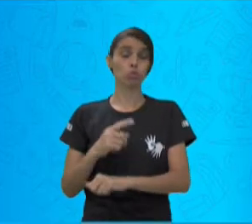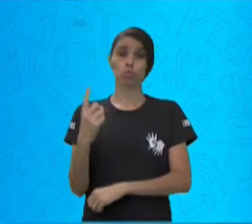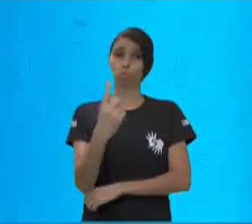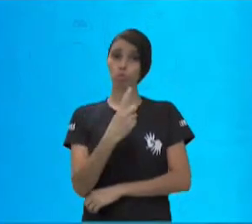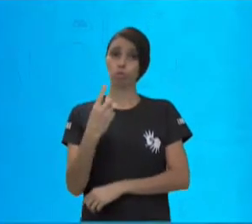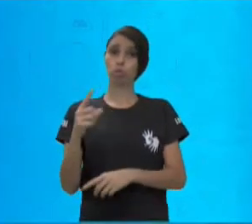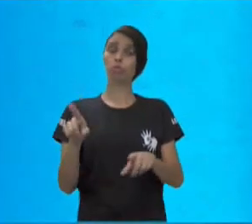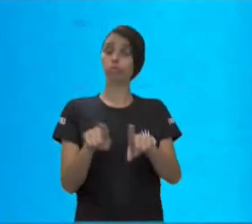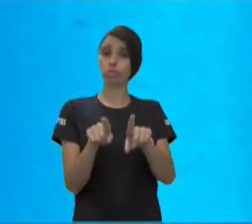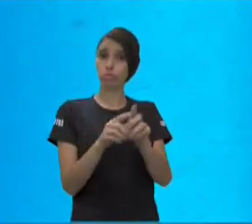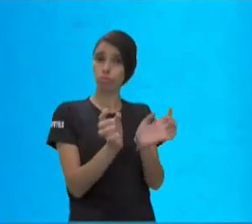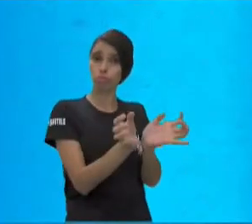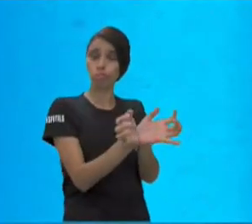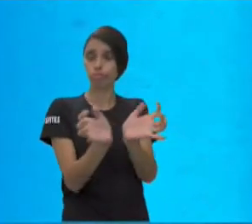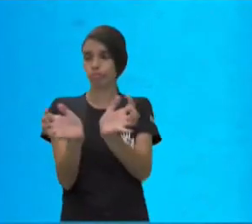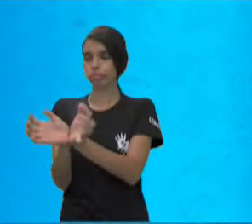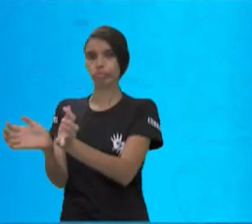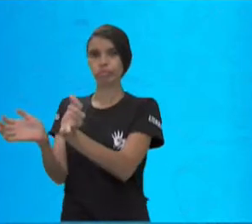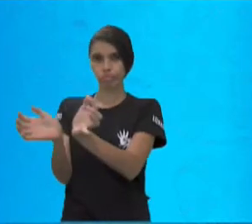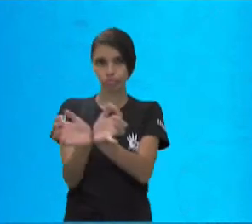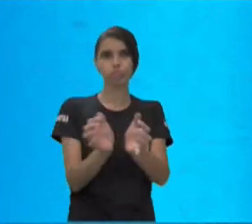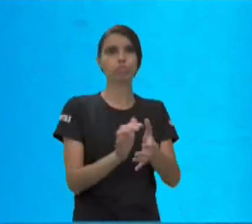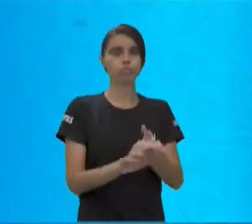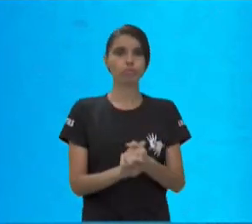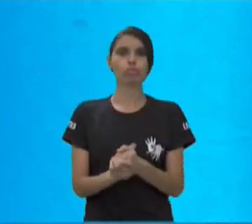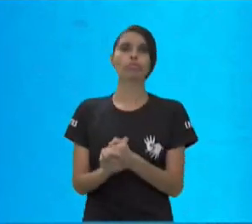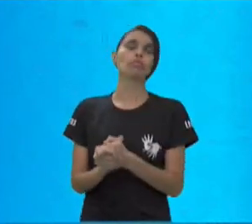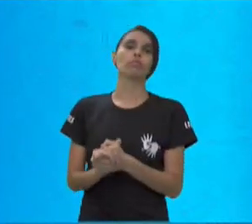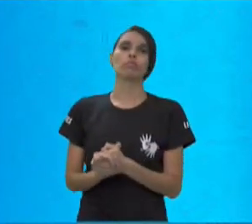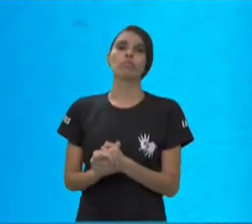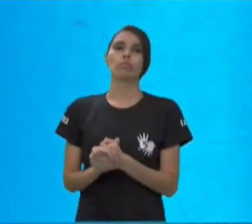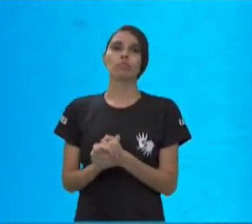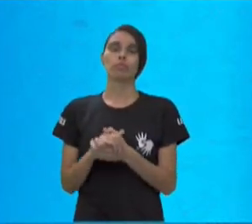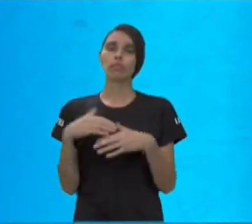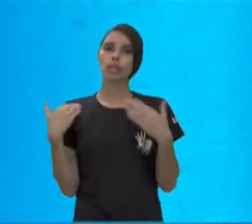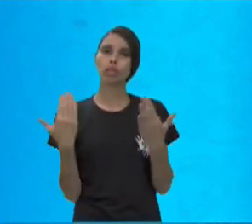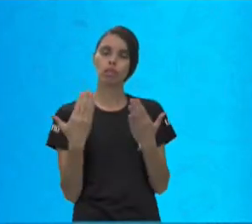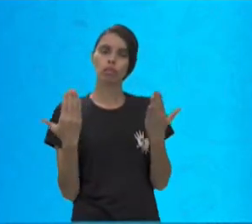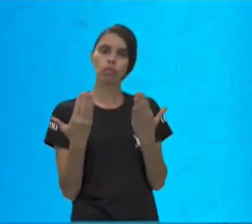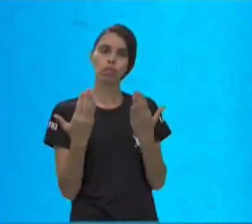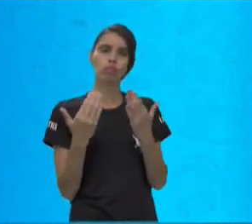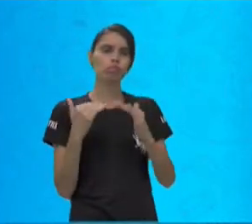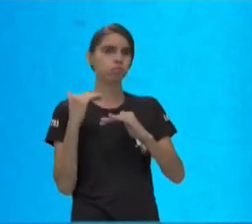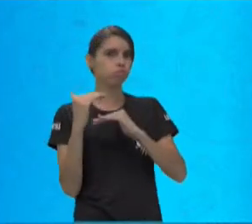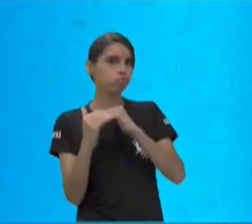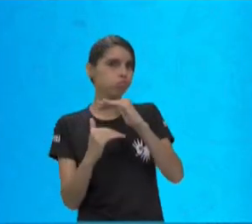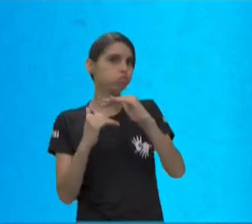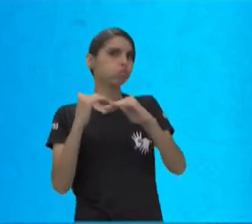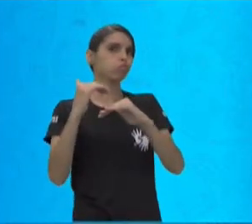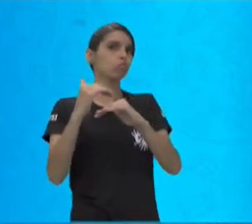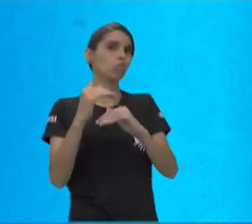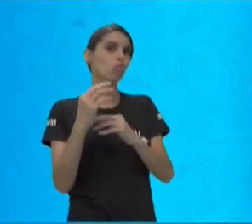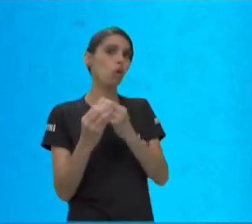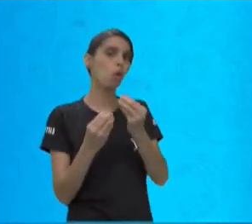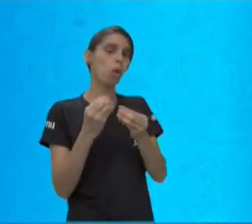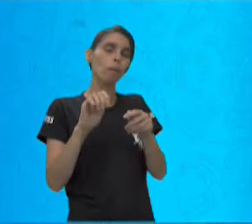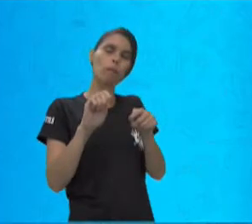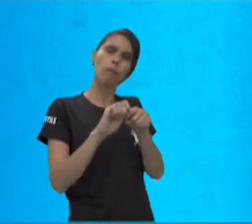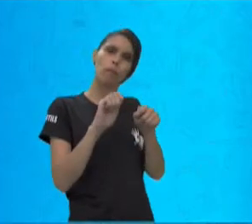deixá-la cair a e agora pessoal nós vamos para construção da nossa peteca